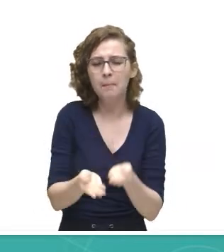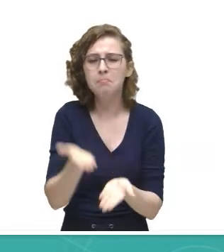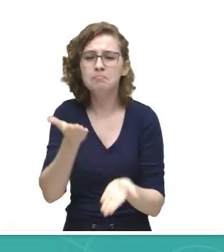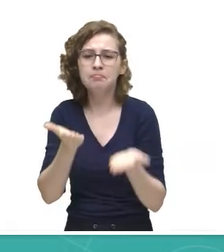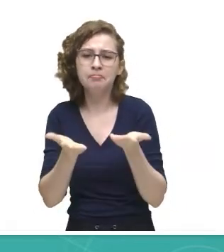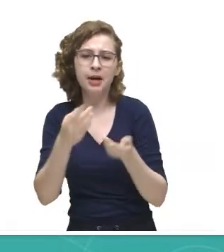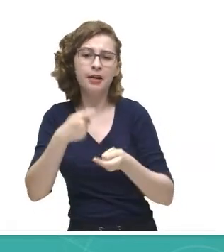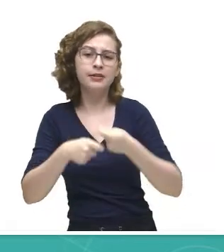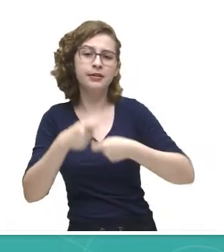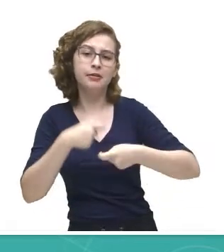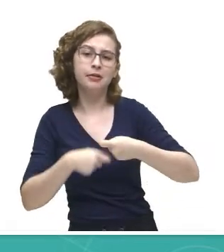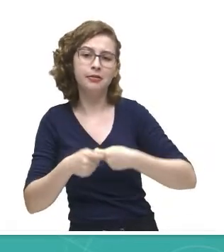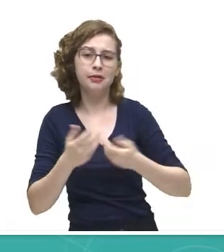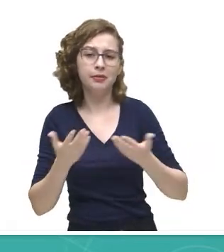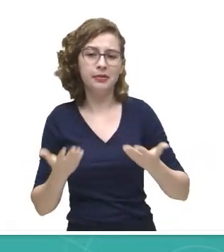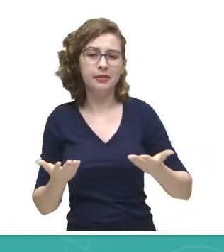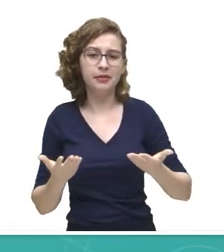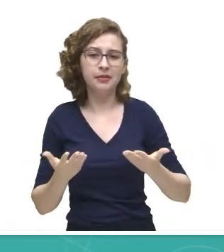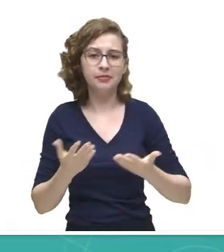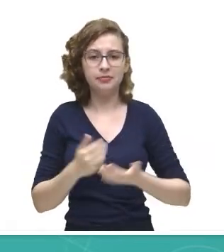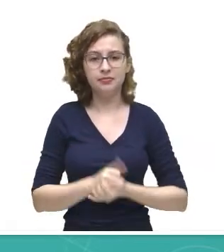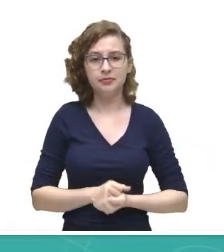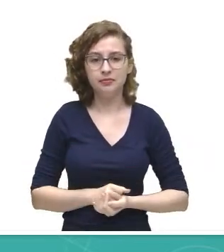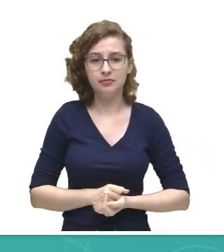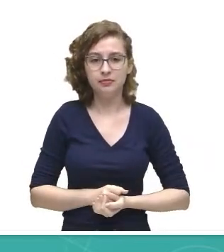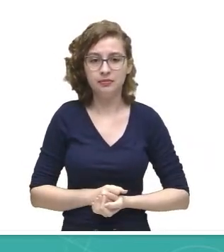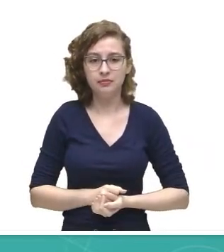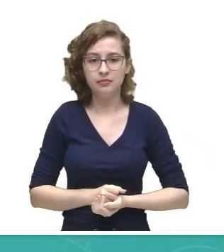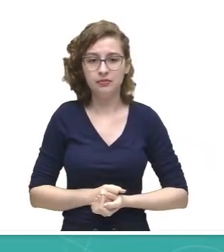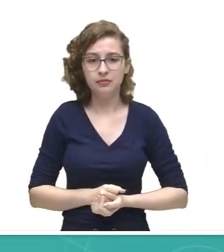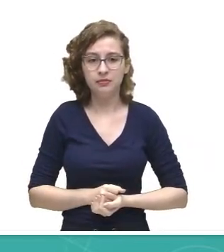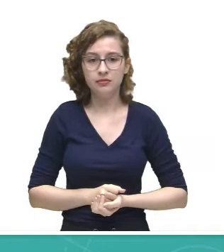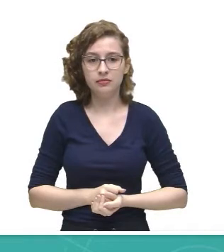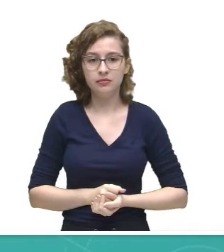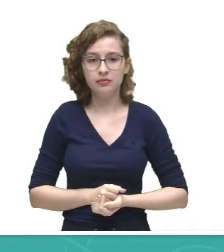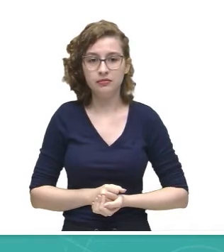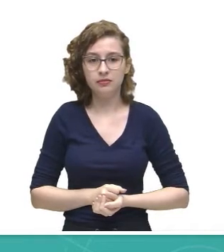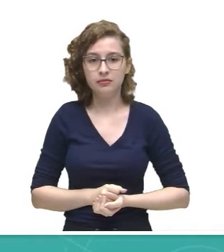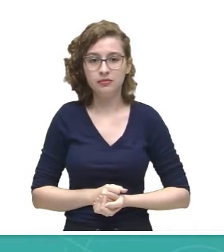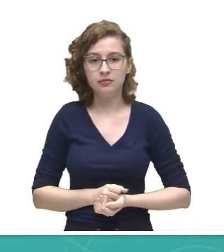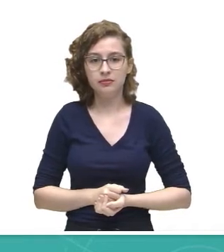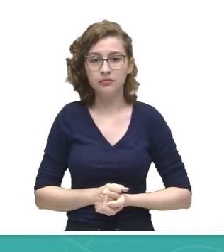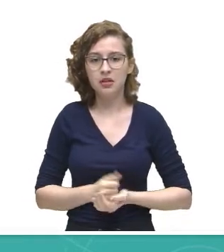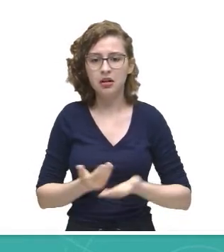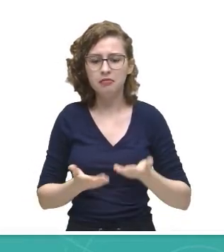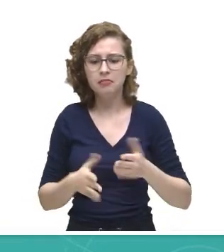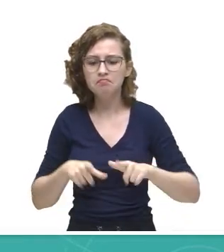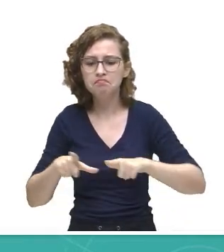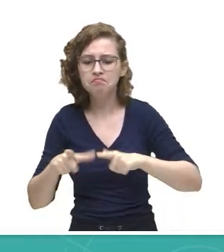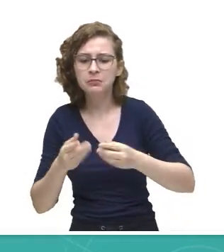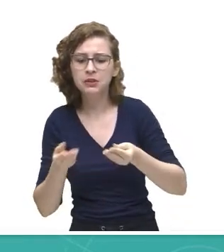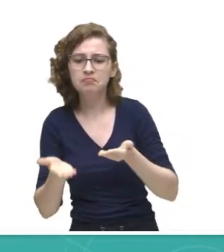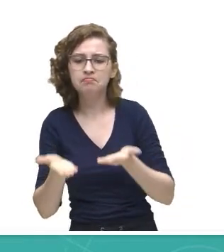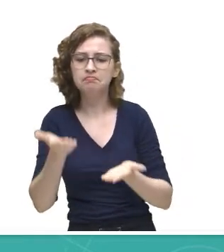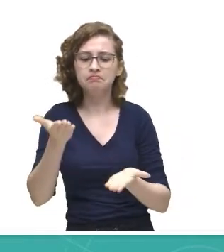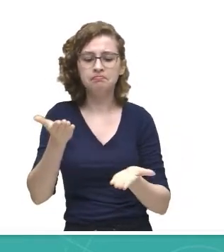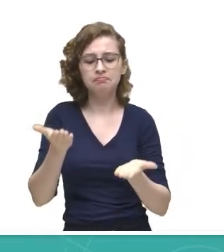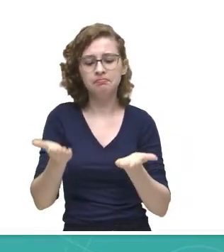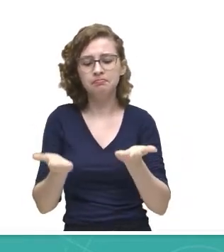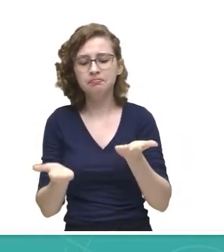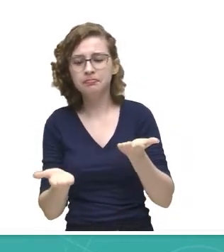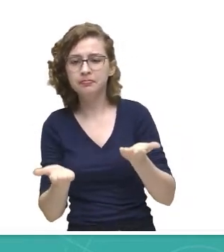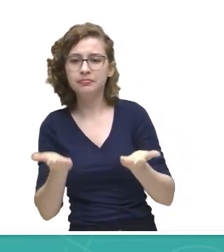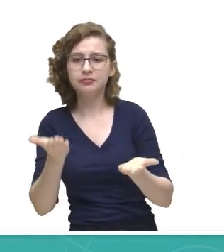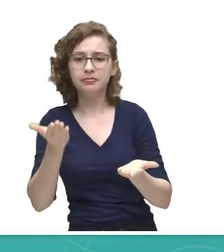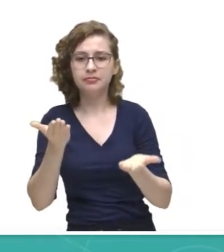aquela relação de tudo que é vendido e tudo que é comprado. Estava ali no equilíbrio, né? A Inglaterra estava ali